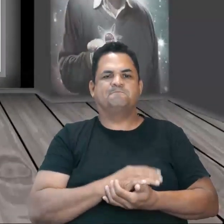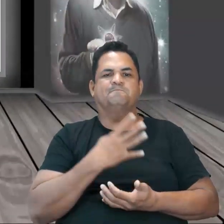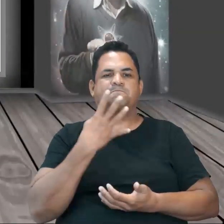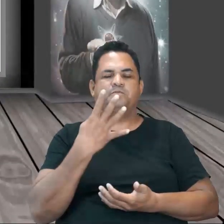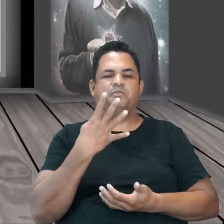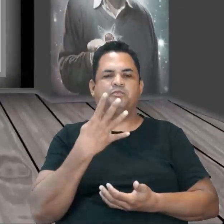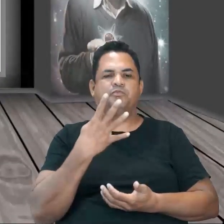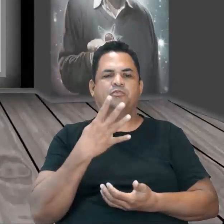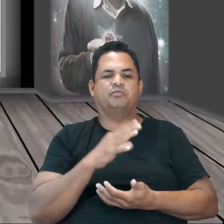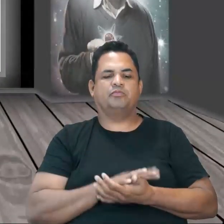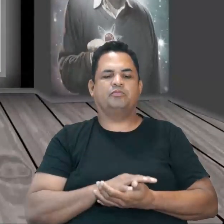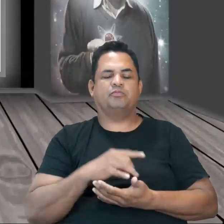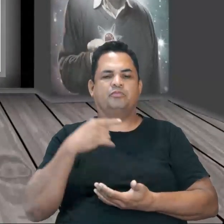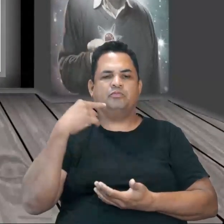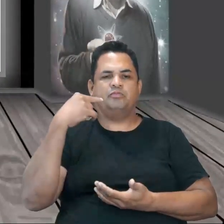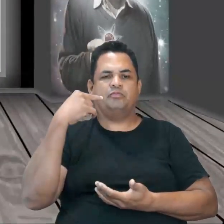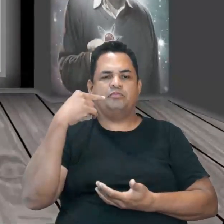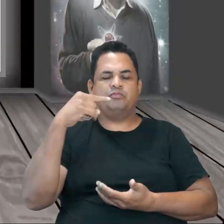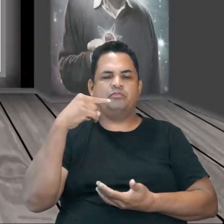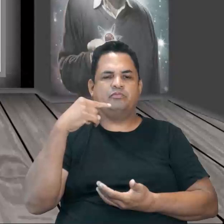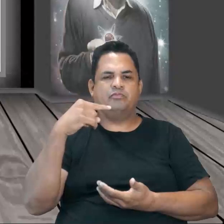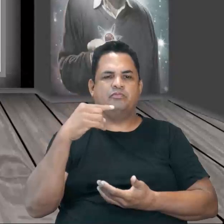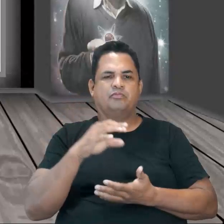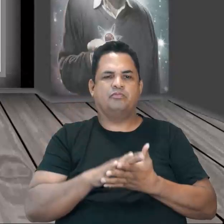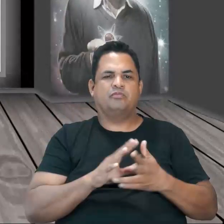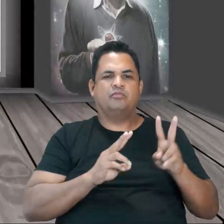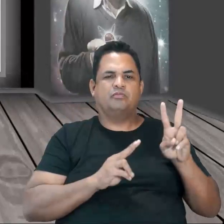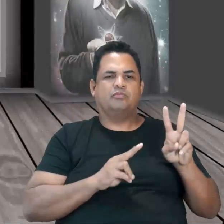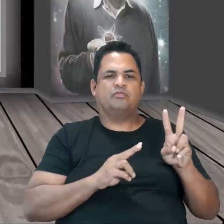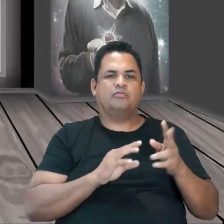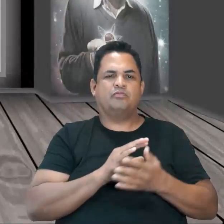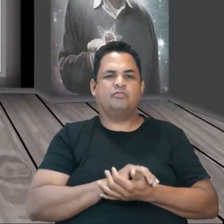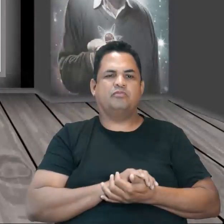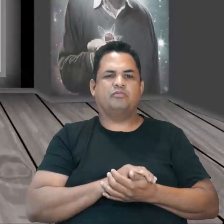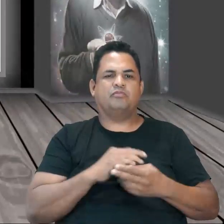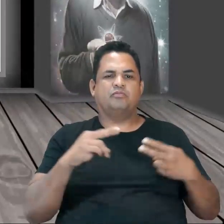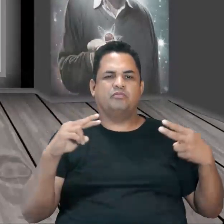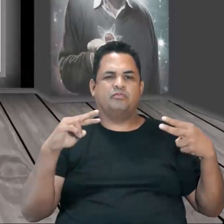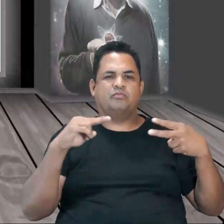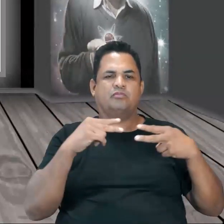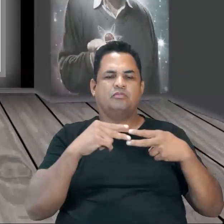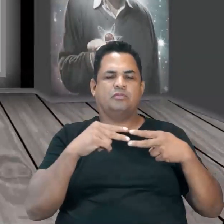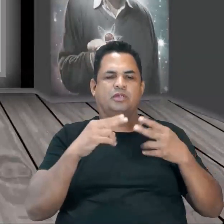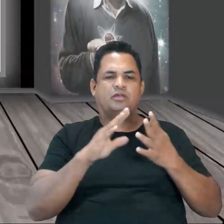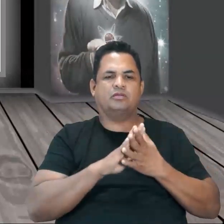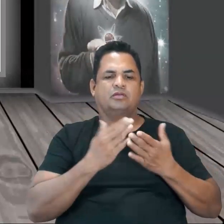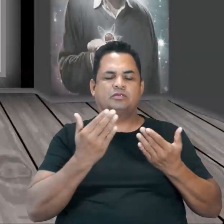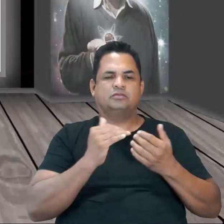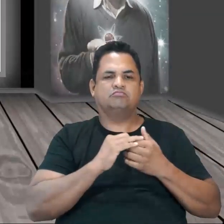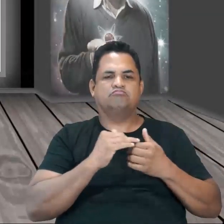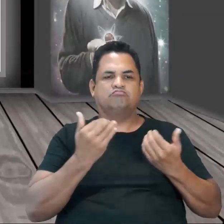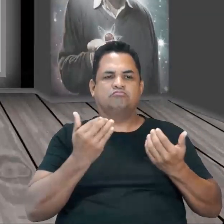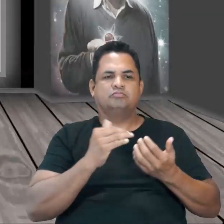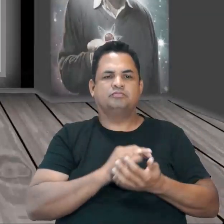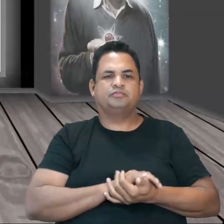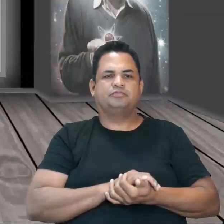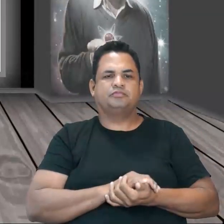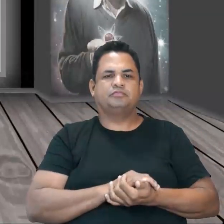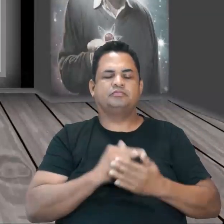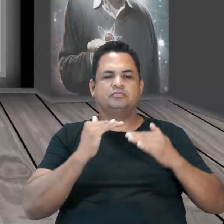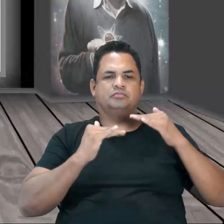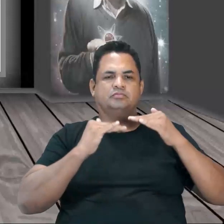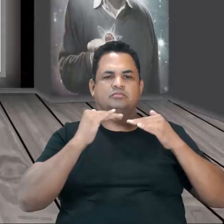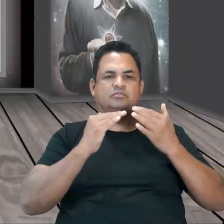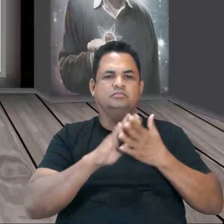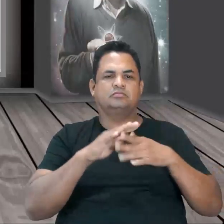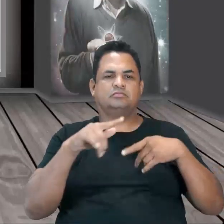negativo, certo? Vou botar aqui, 4 negativo, 2 positivo. Vê aqui, ó, cancelou. Esse aqui foram, neutralizou. Esses 2